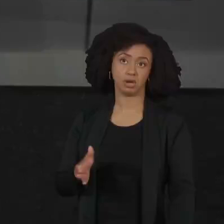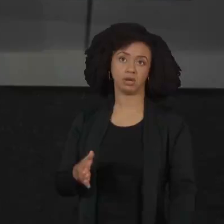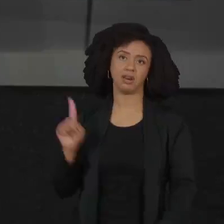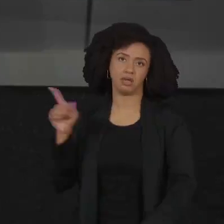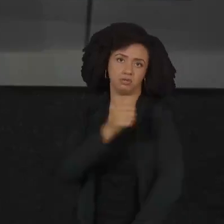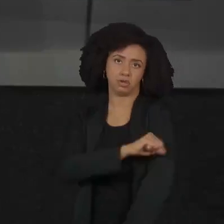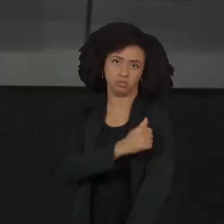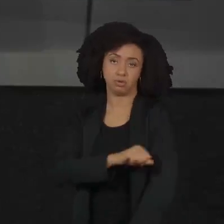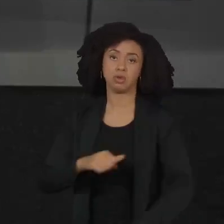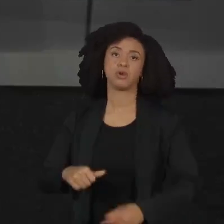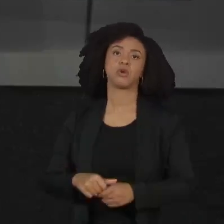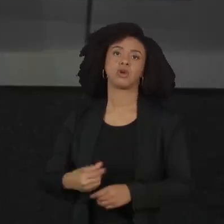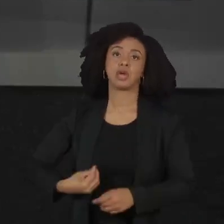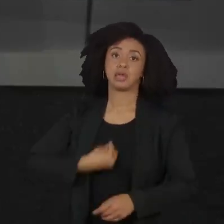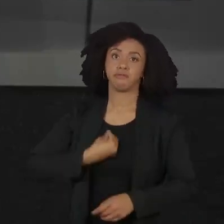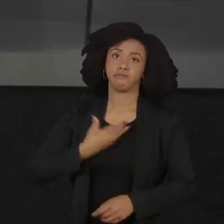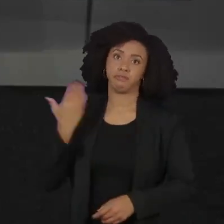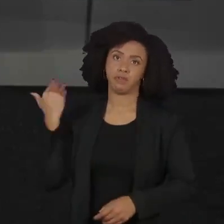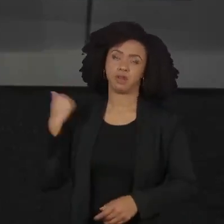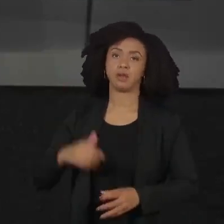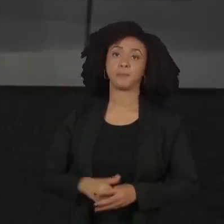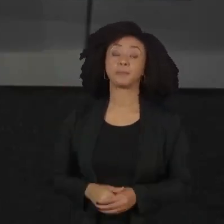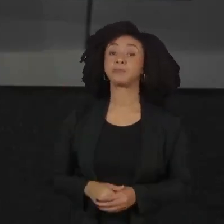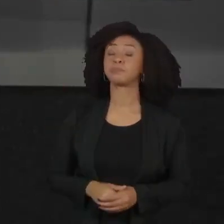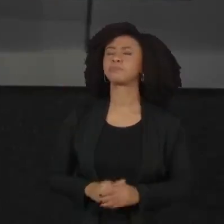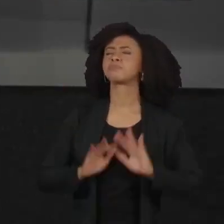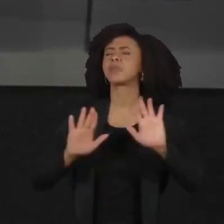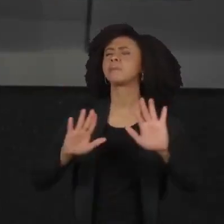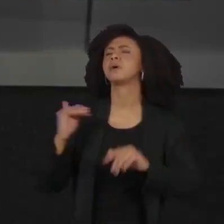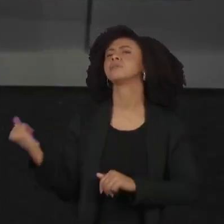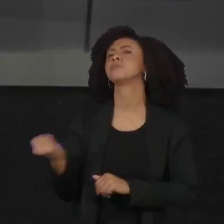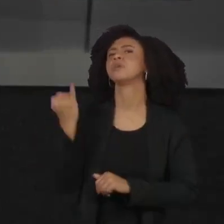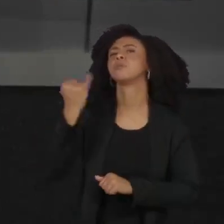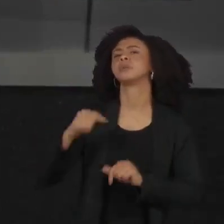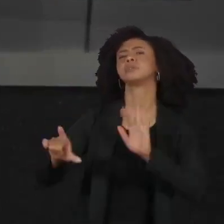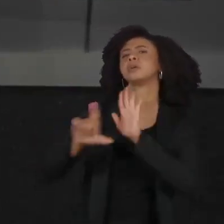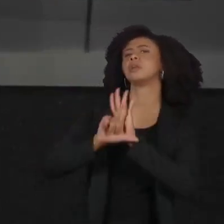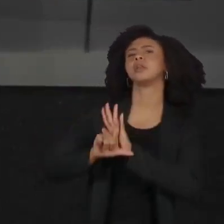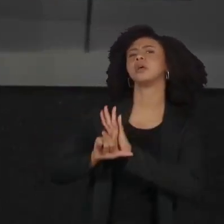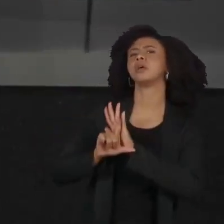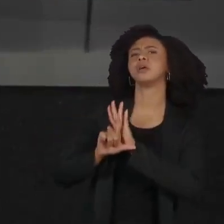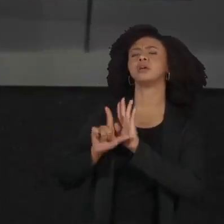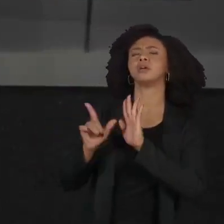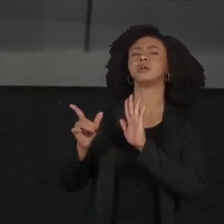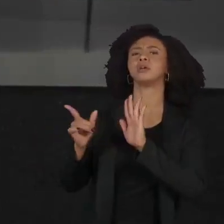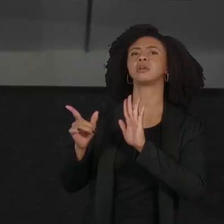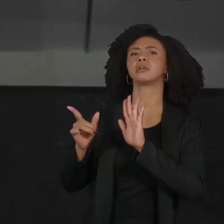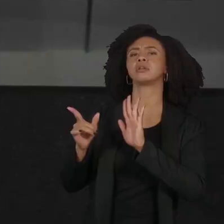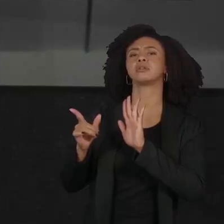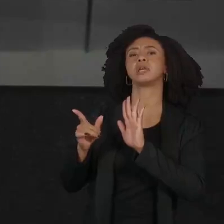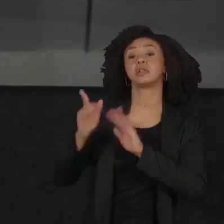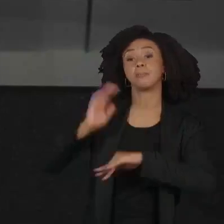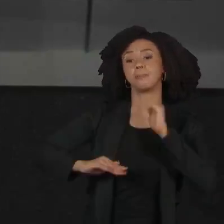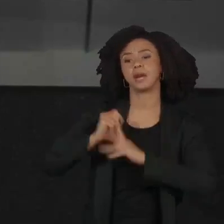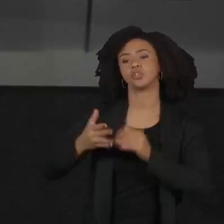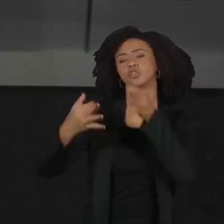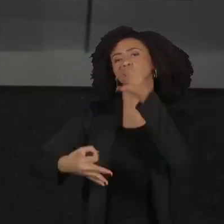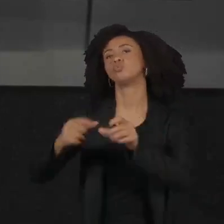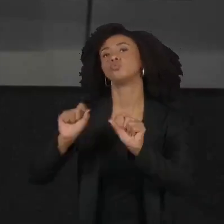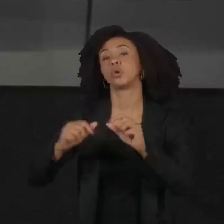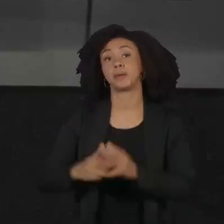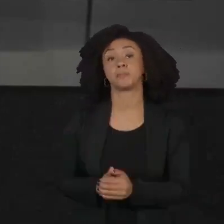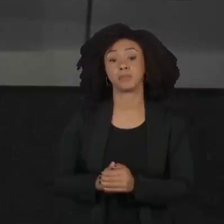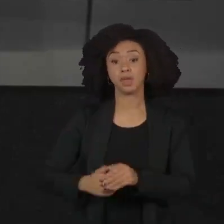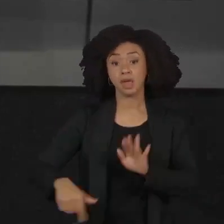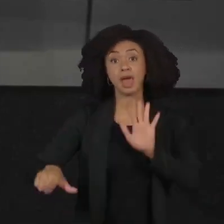né, essa dispositivo constitucional. Qual a importância, né, dessa questão jurídica? Que ela reconhece, né,